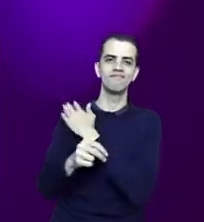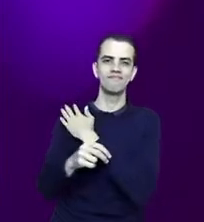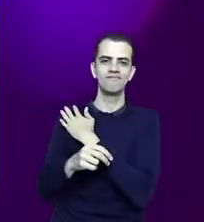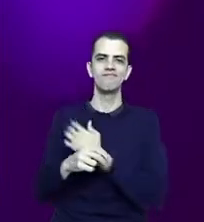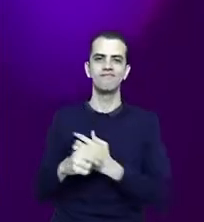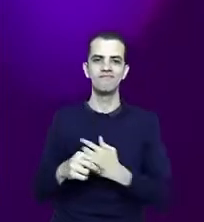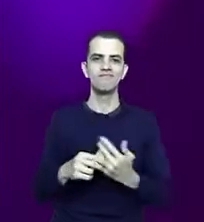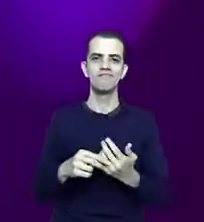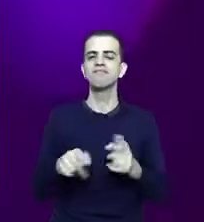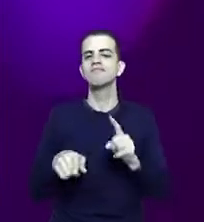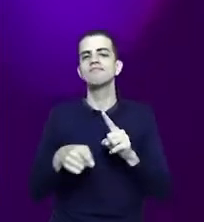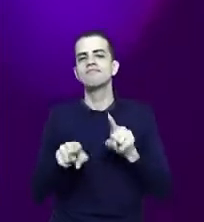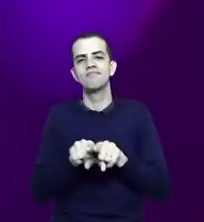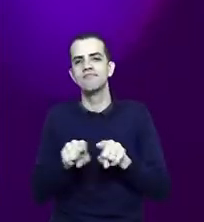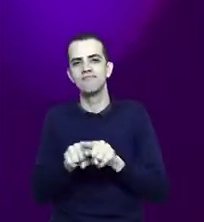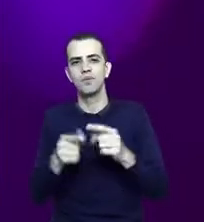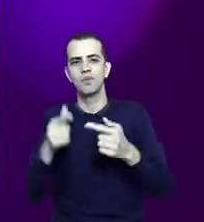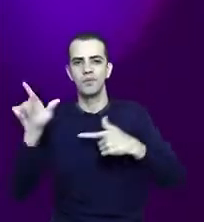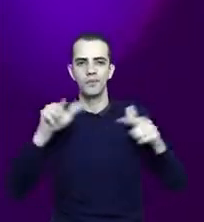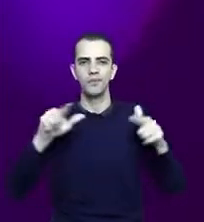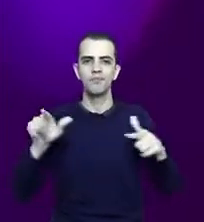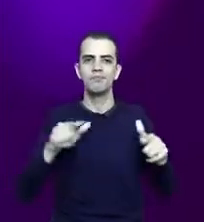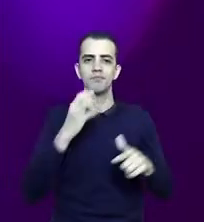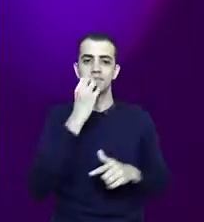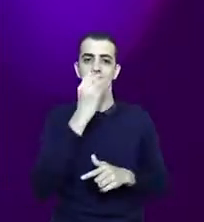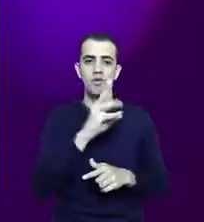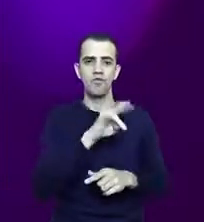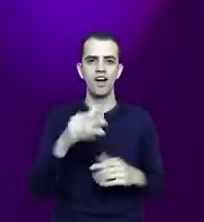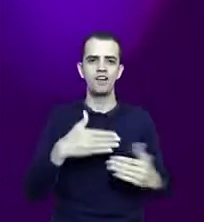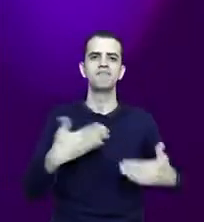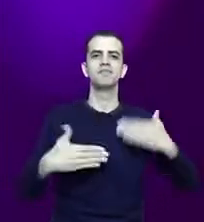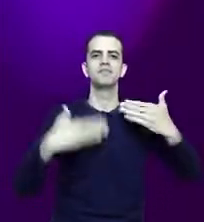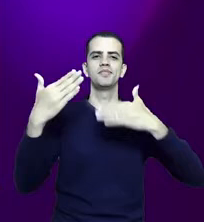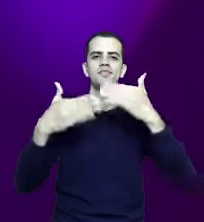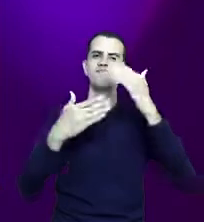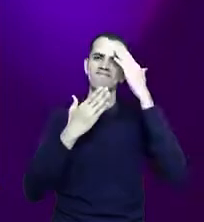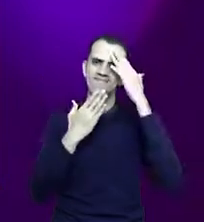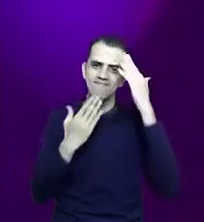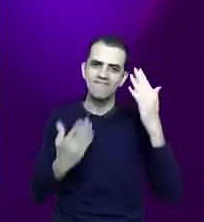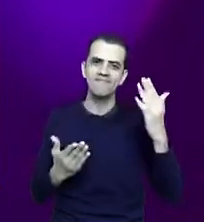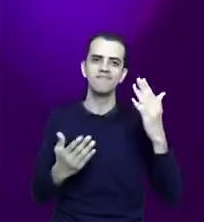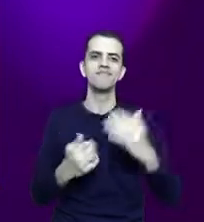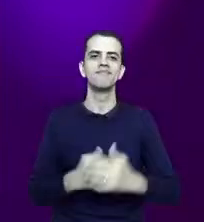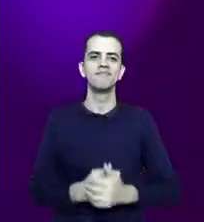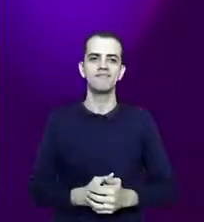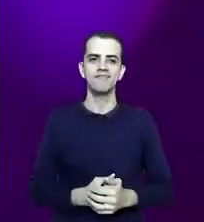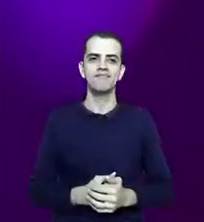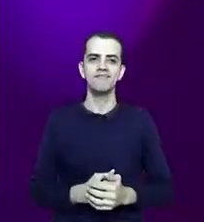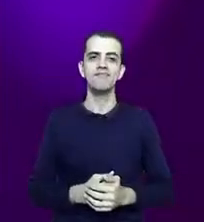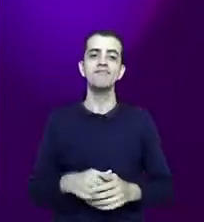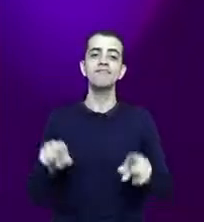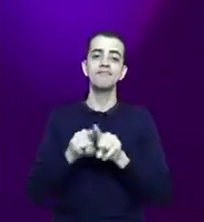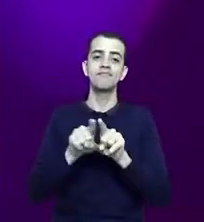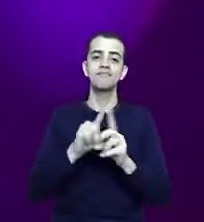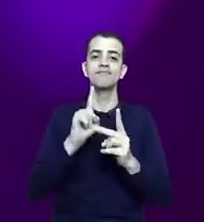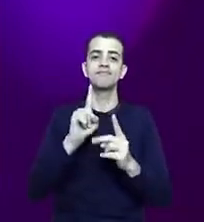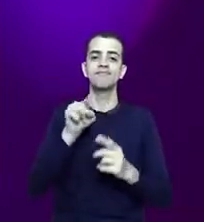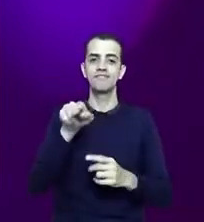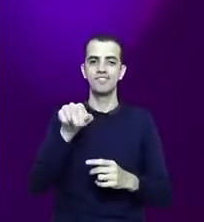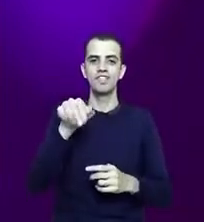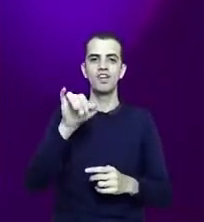tem deformidade. Eu acho que isso aí realmente vai ser um grande avanço. Então, eu queria agradecer ao Dr. Nicola pela